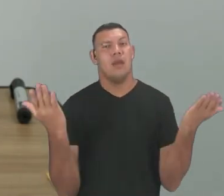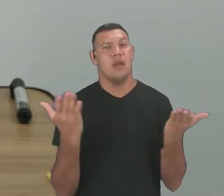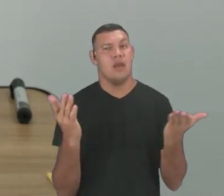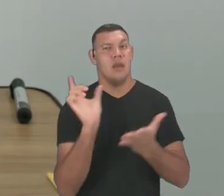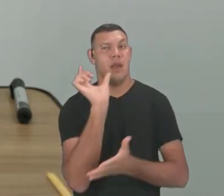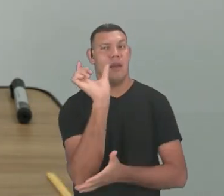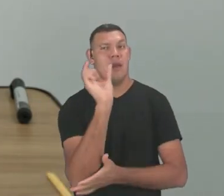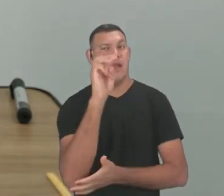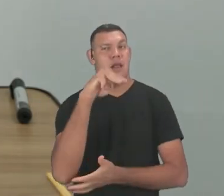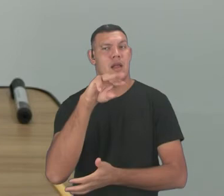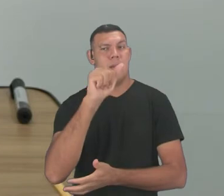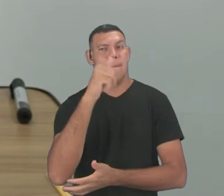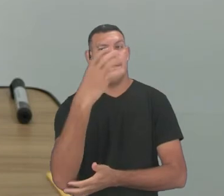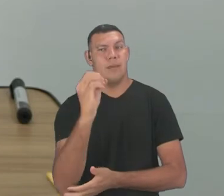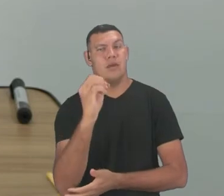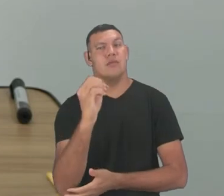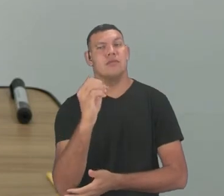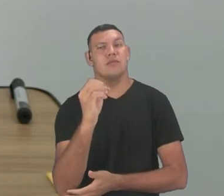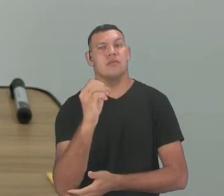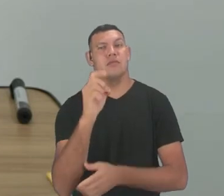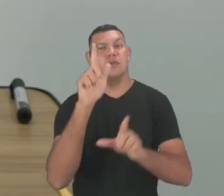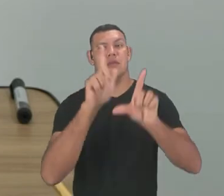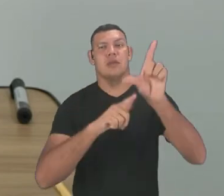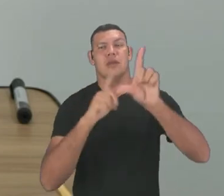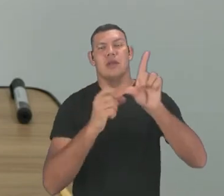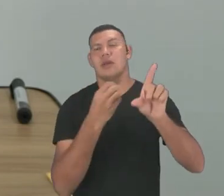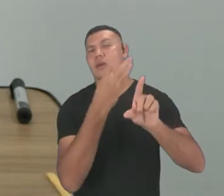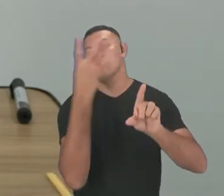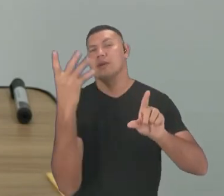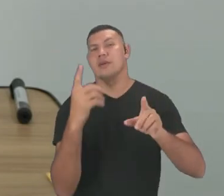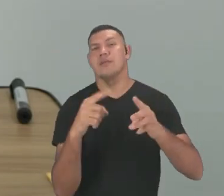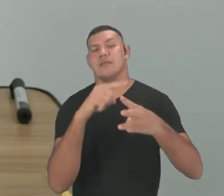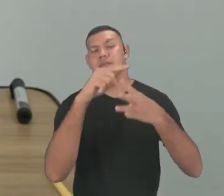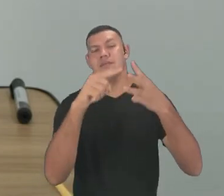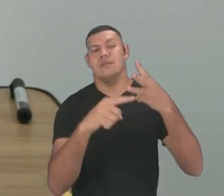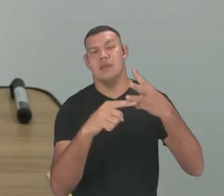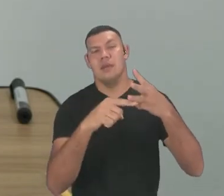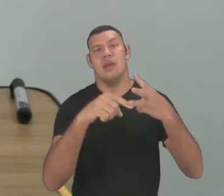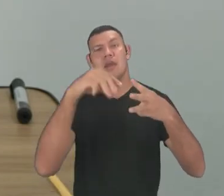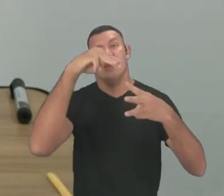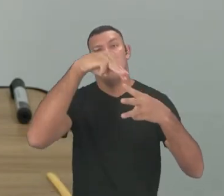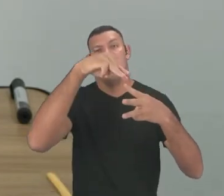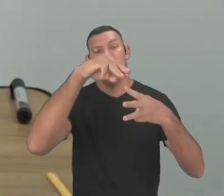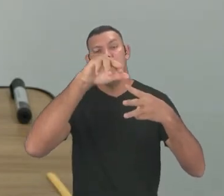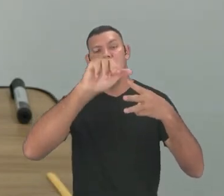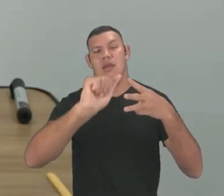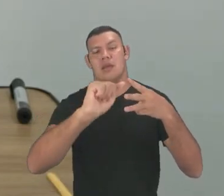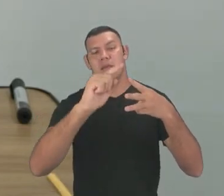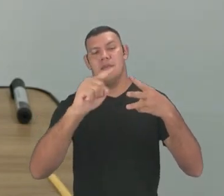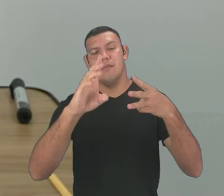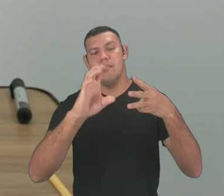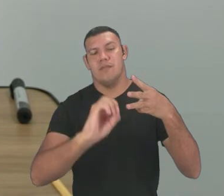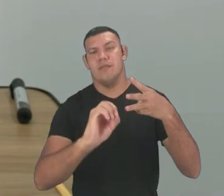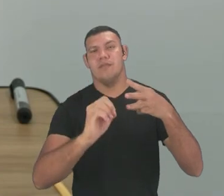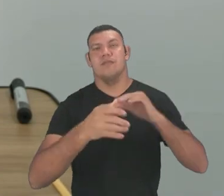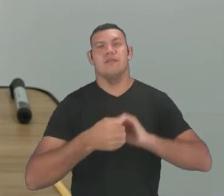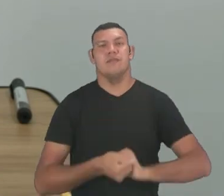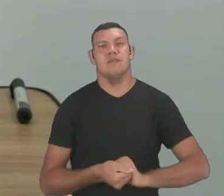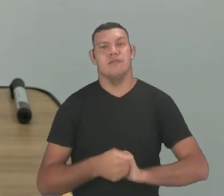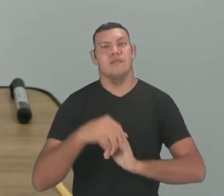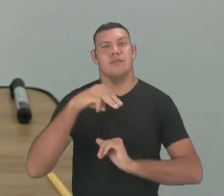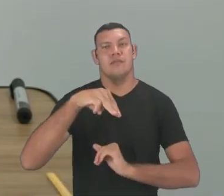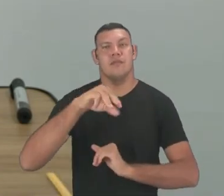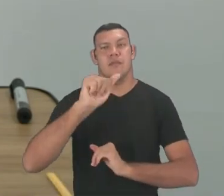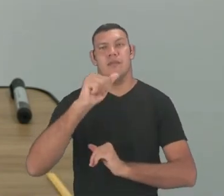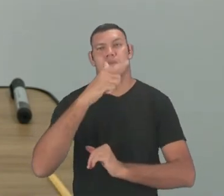palavra mão tem quantas letras 3M a tio o